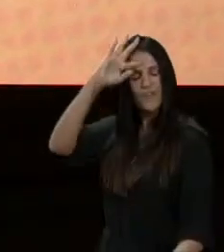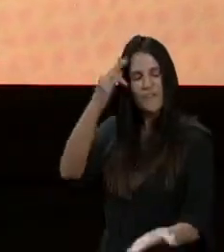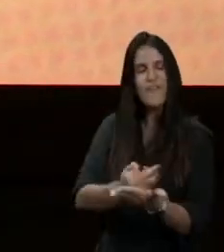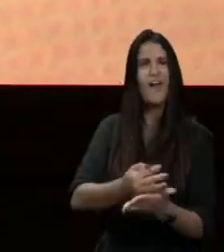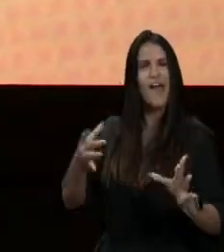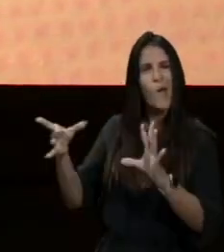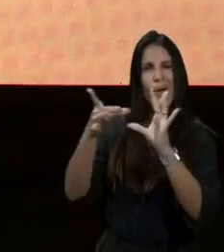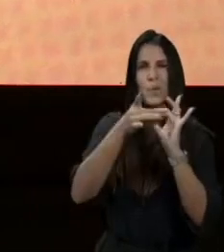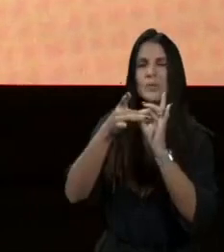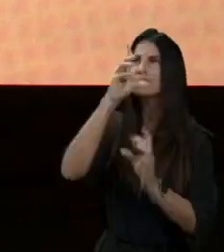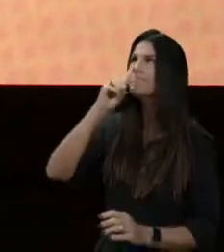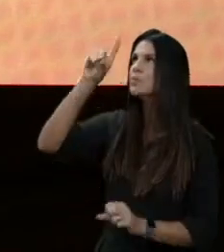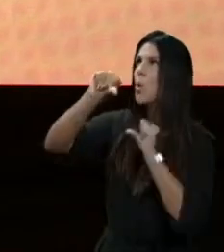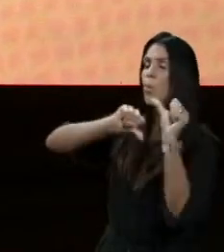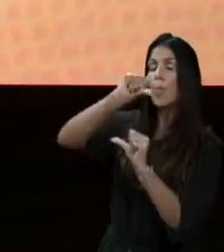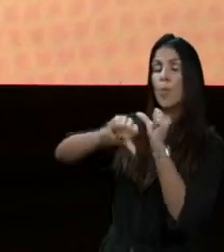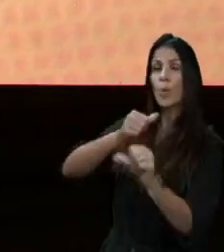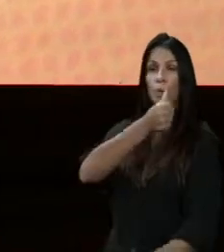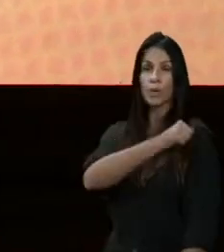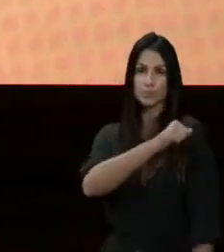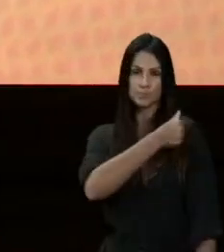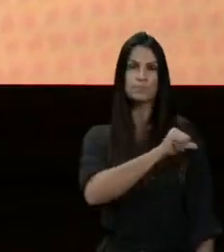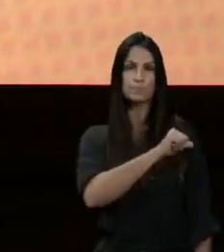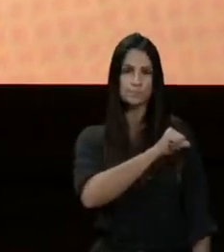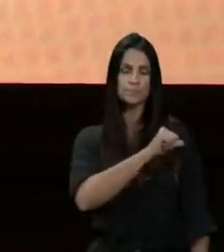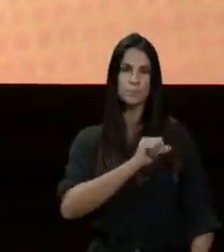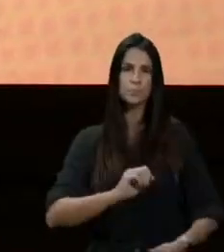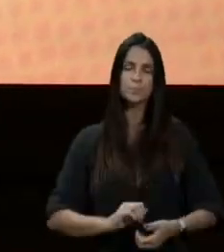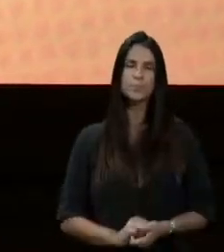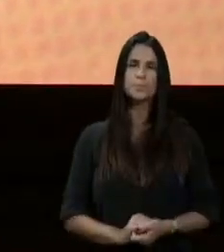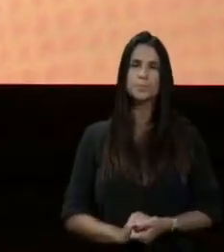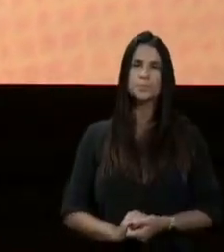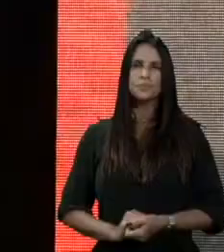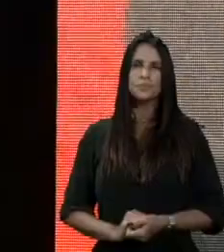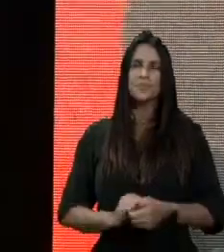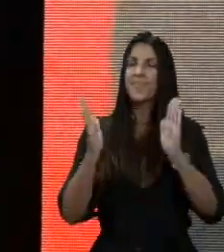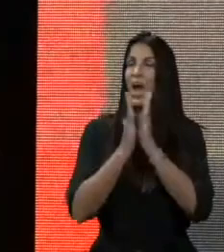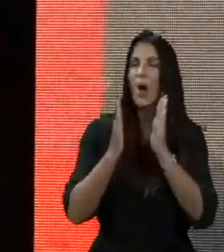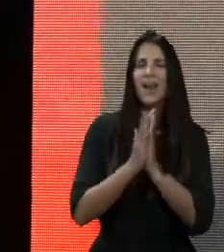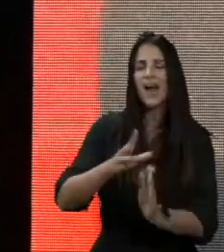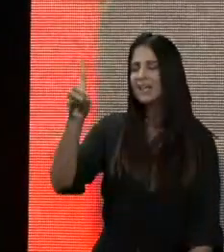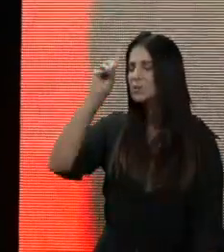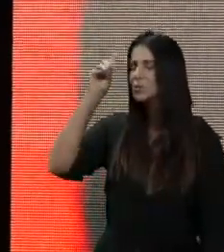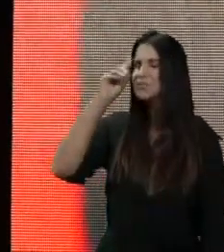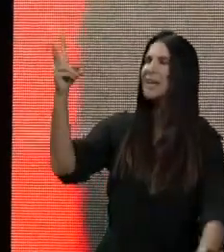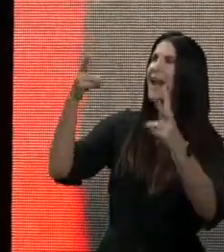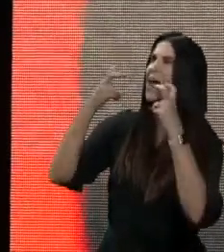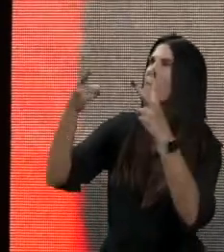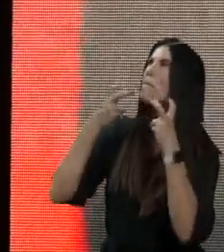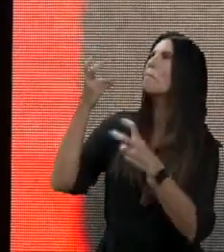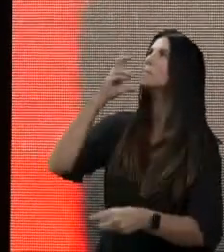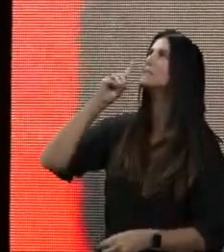muda a nossa cidade não vai dar não e nós temos que orar todo dia e clamar a Deus e